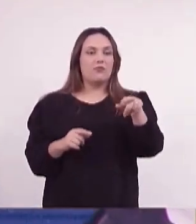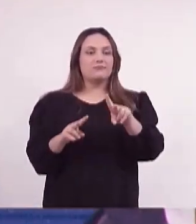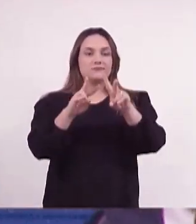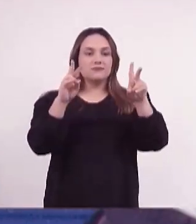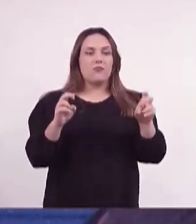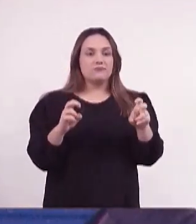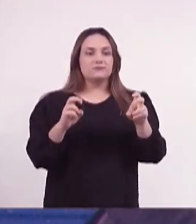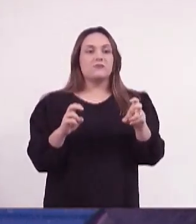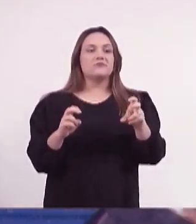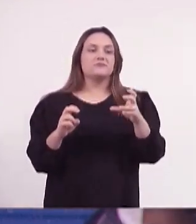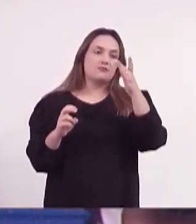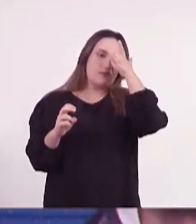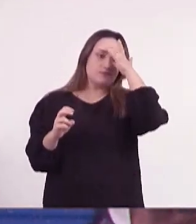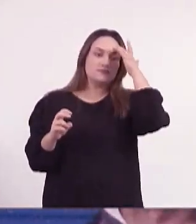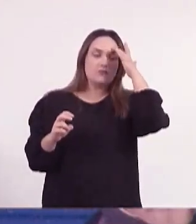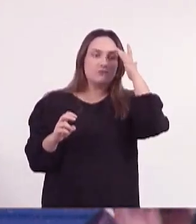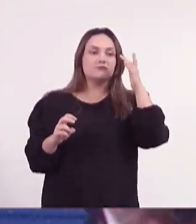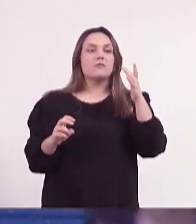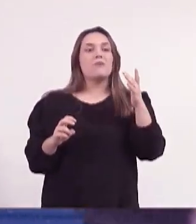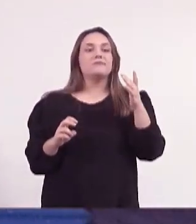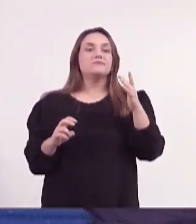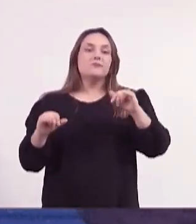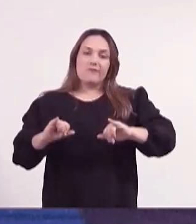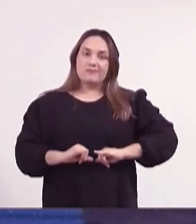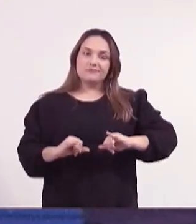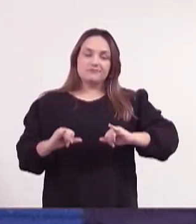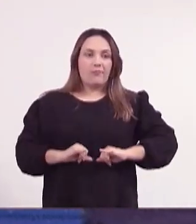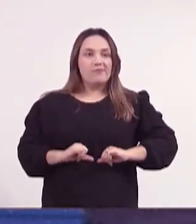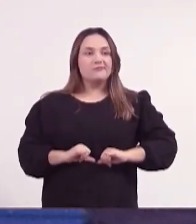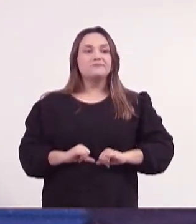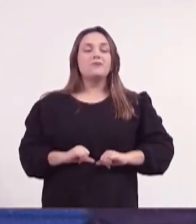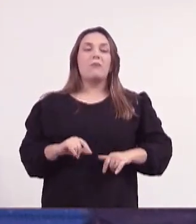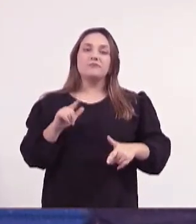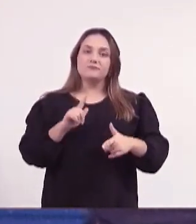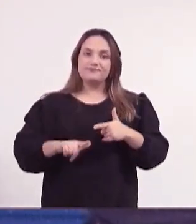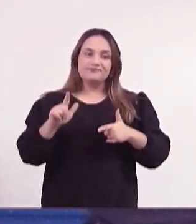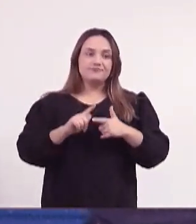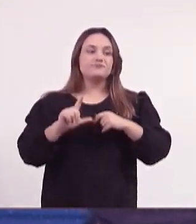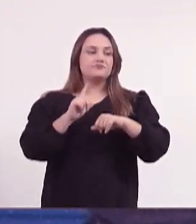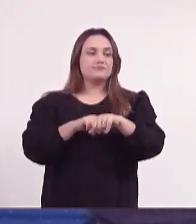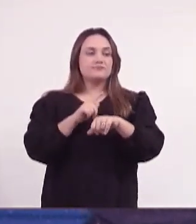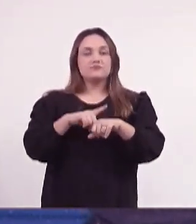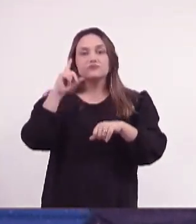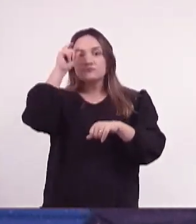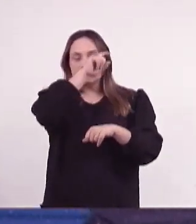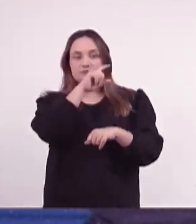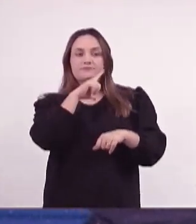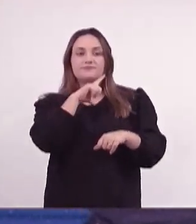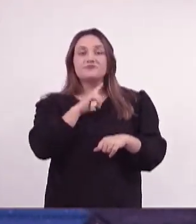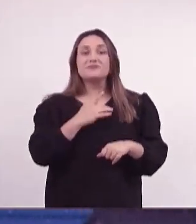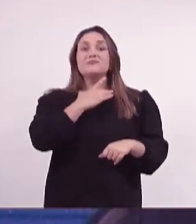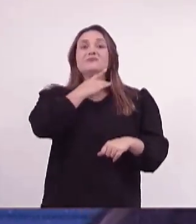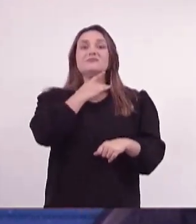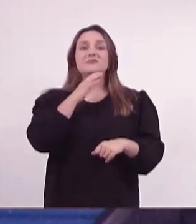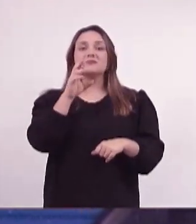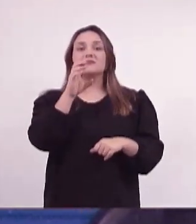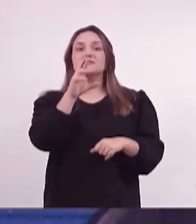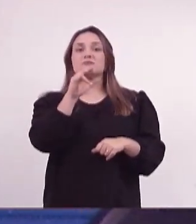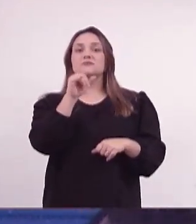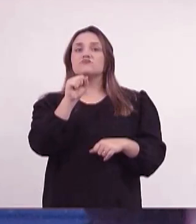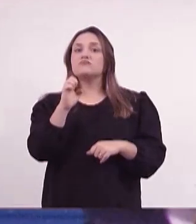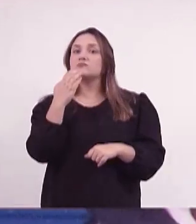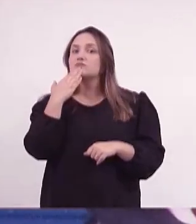para que as pessoas estejam passando por momentos difíceis e de crise busquem ajuda